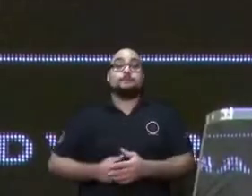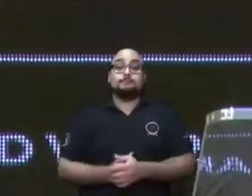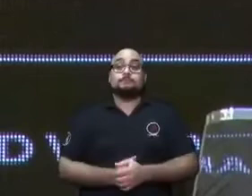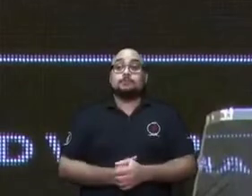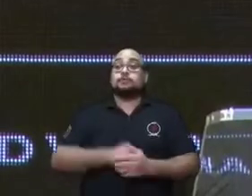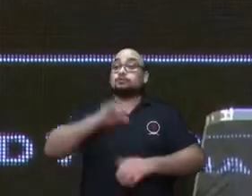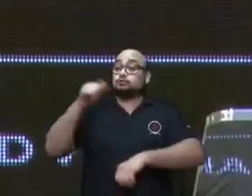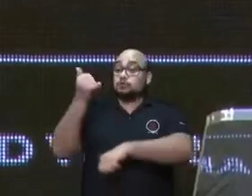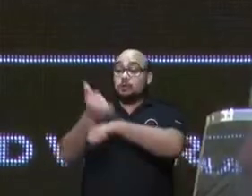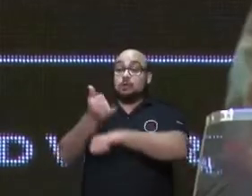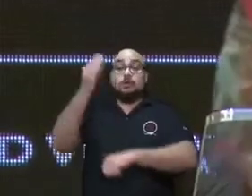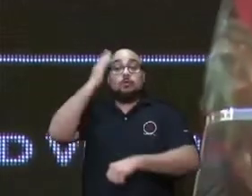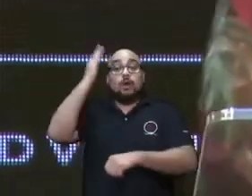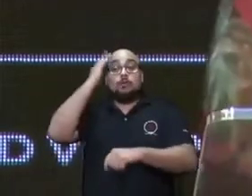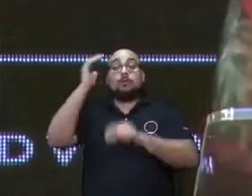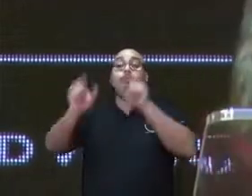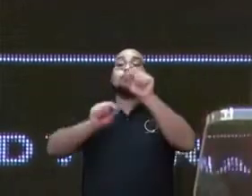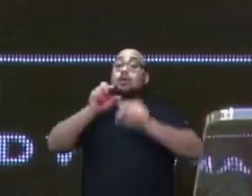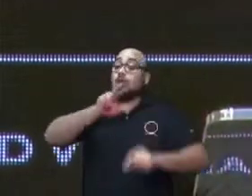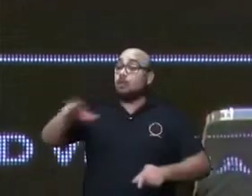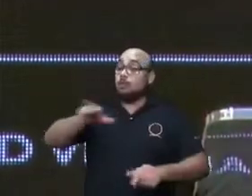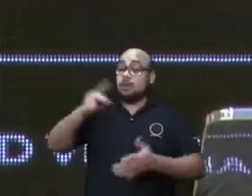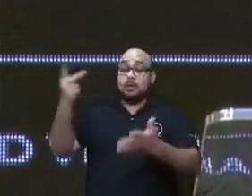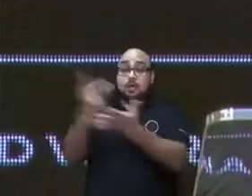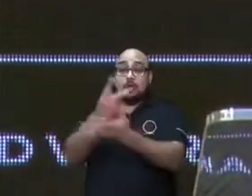irmãos cometeram contra ele.